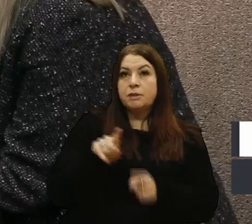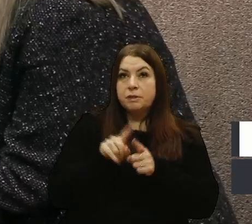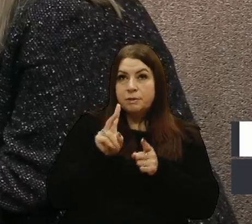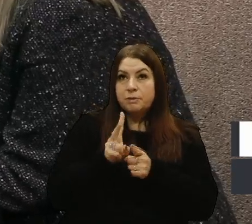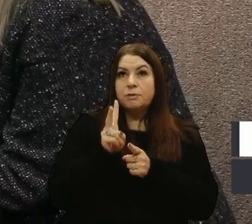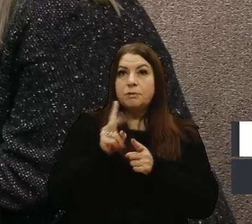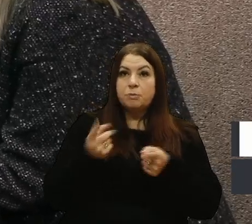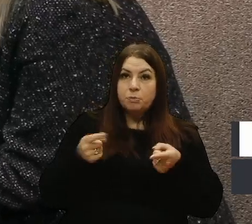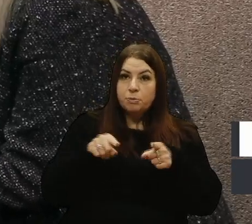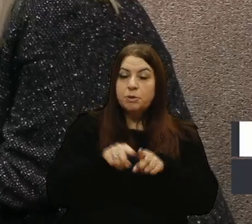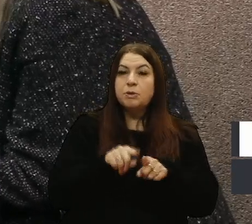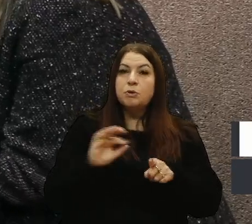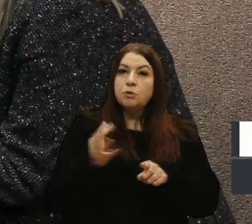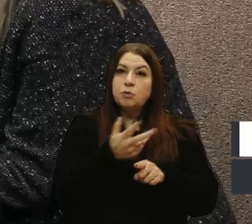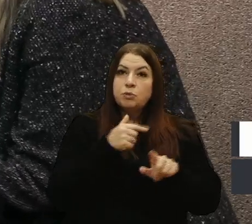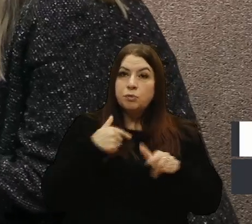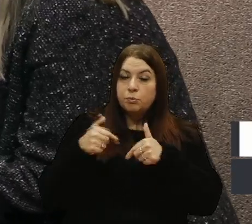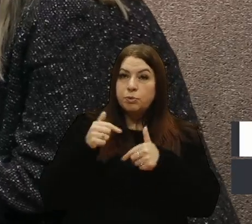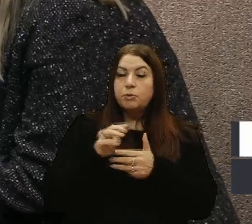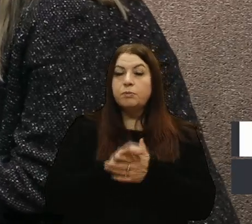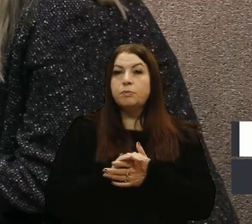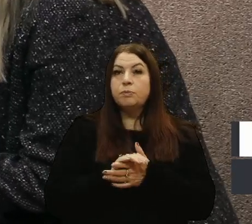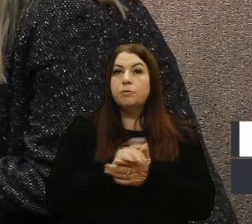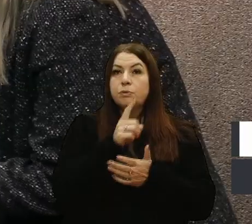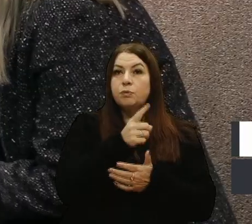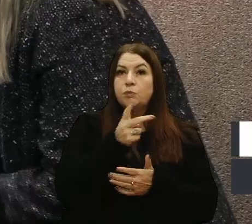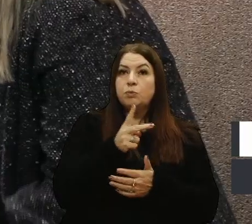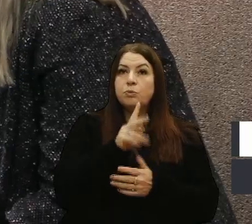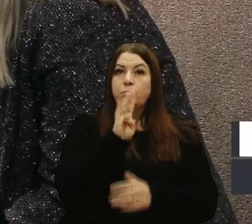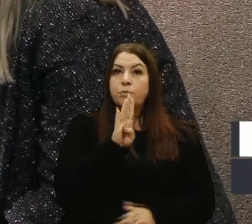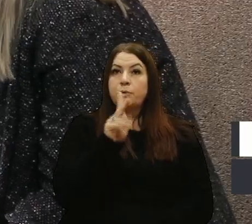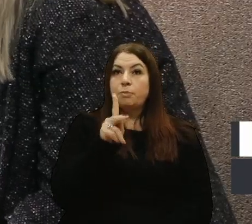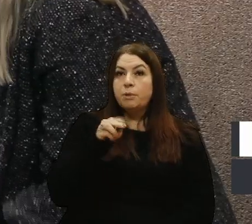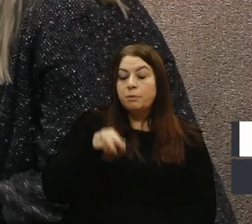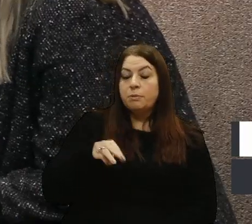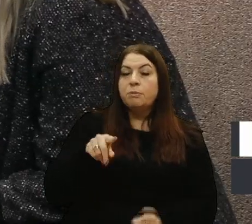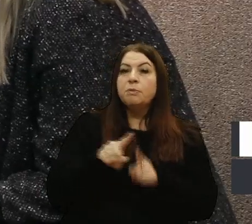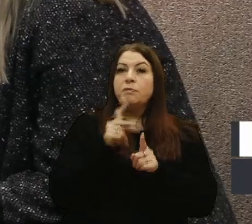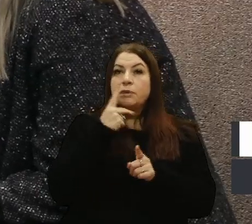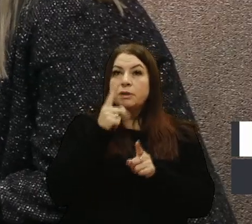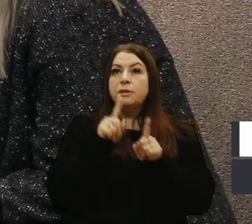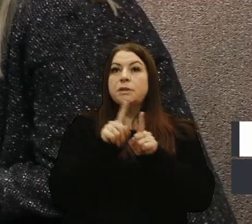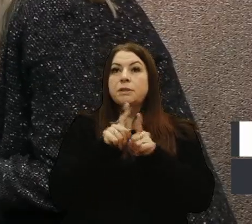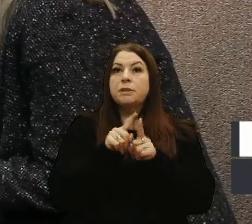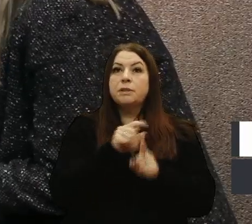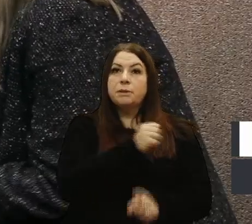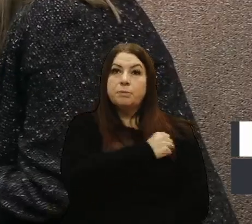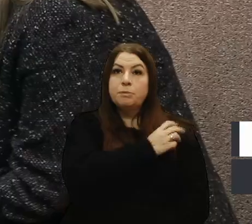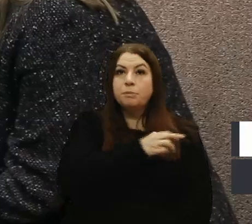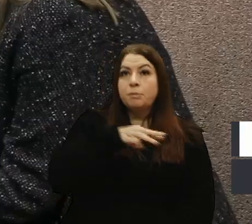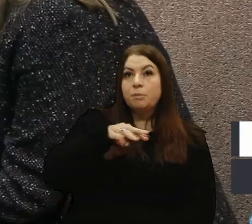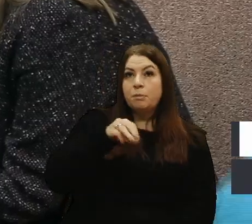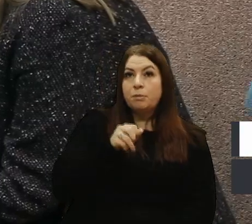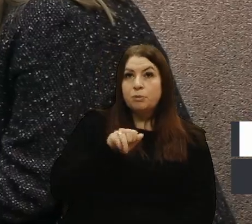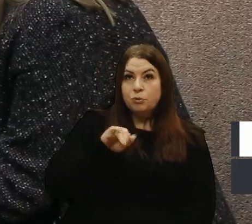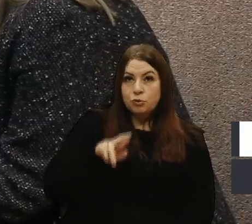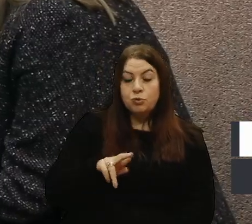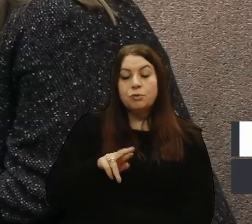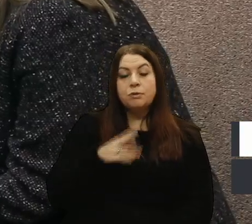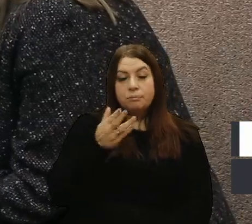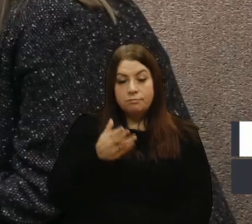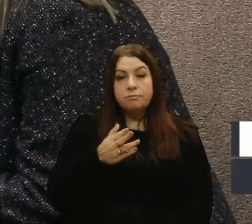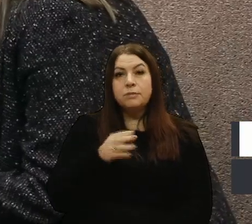muito parceiro aqui de todos os trabalhos do 12º Batalhão de Polícia Militar. Falamos também sobre a Major Stefani no Tiradentes,